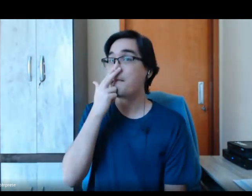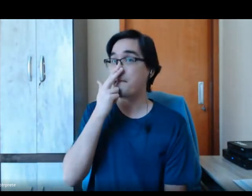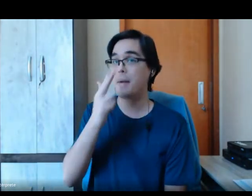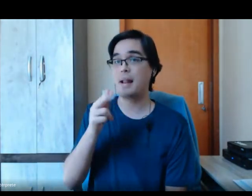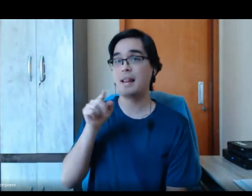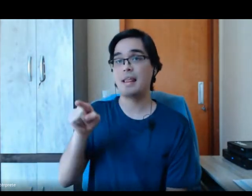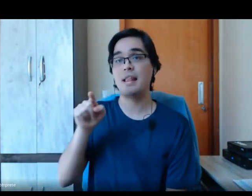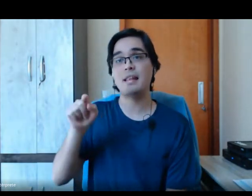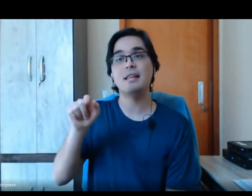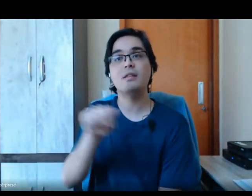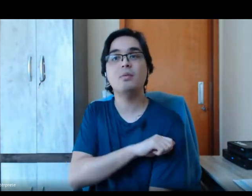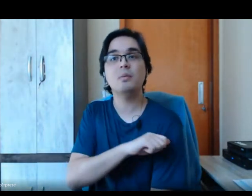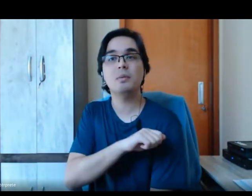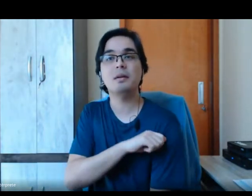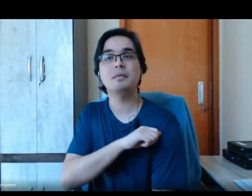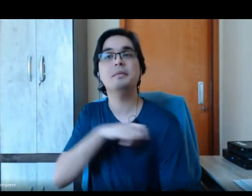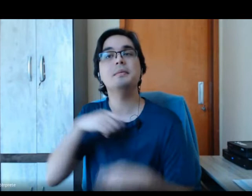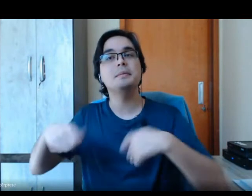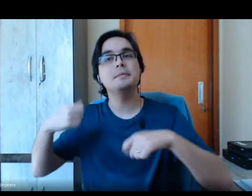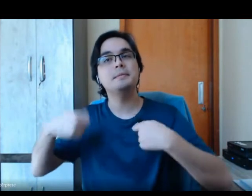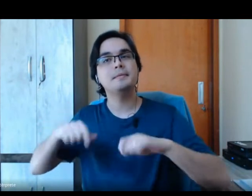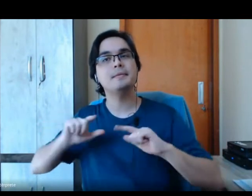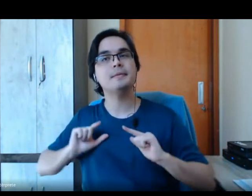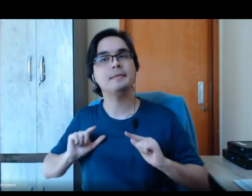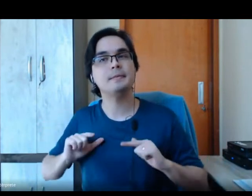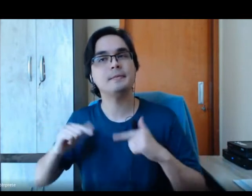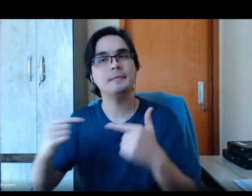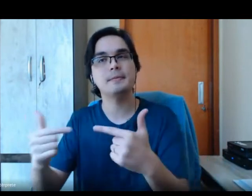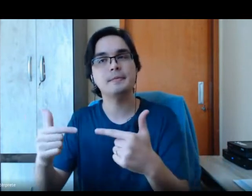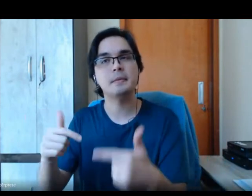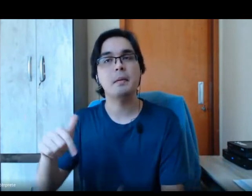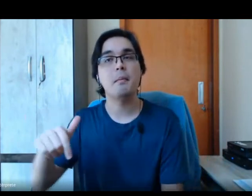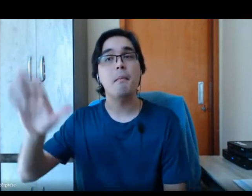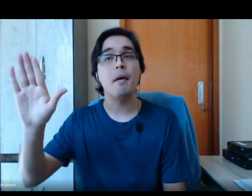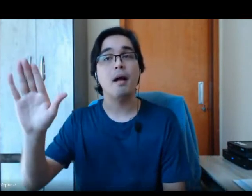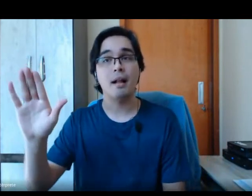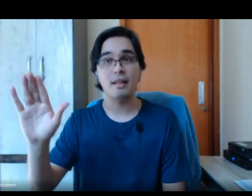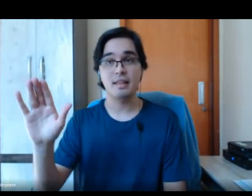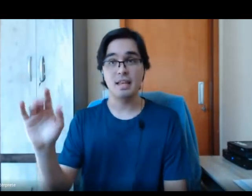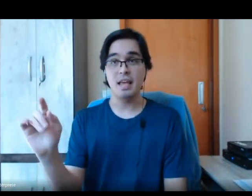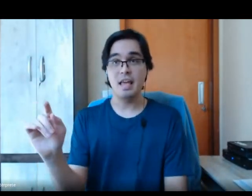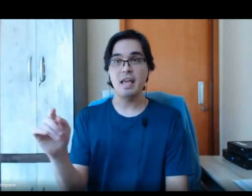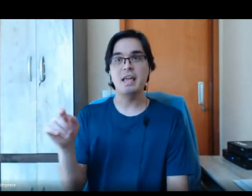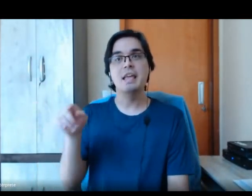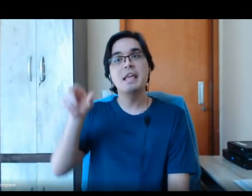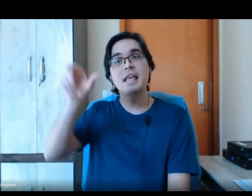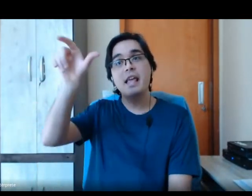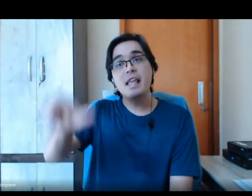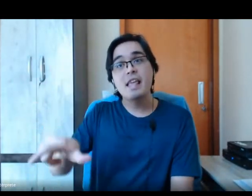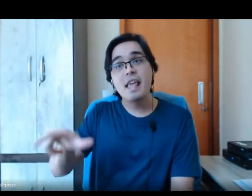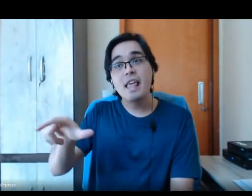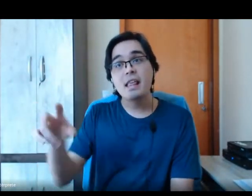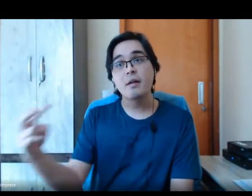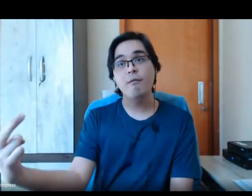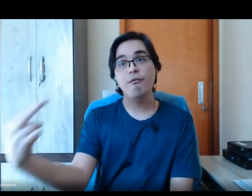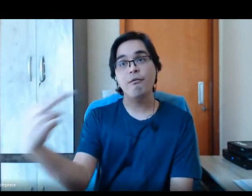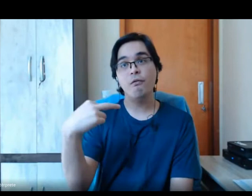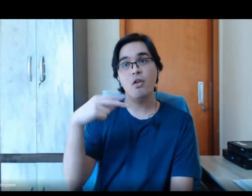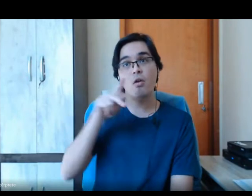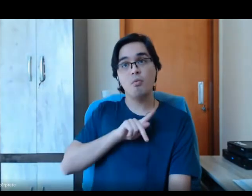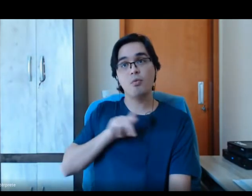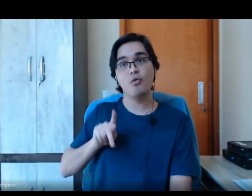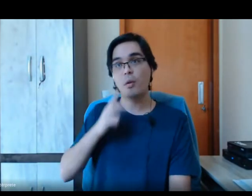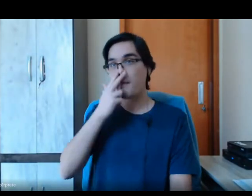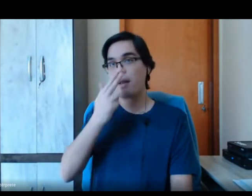modalidades de ensino. Então, assim, eu acho que a dedicação nossa, agora em tempo real, nós vamos ter uma redução do encontro com relação aos